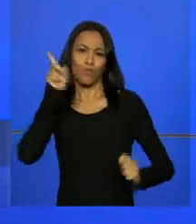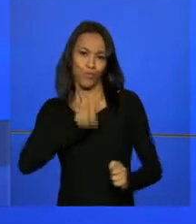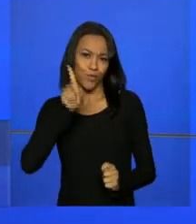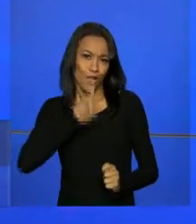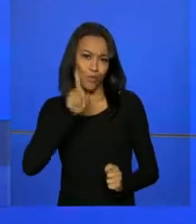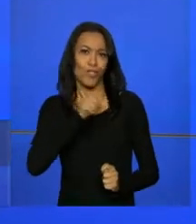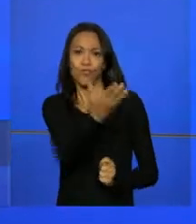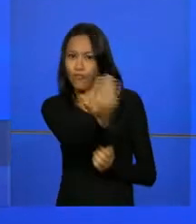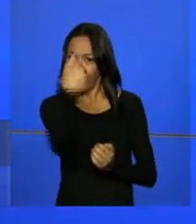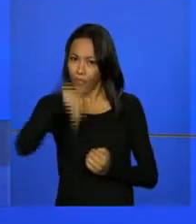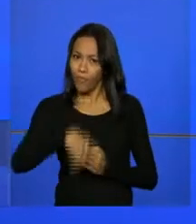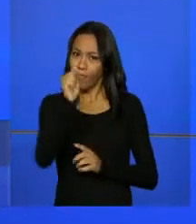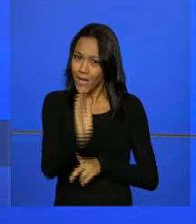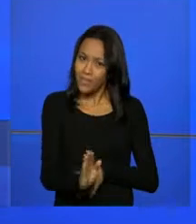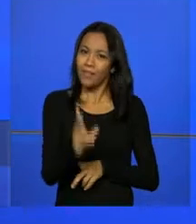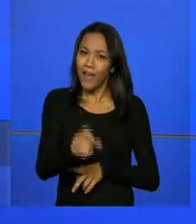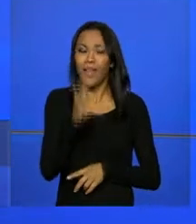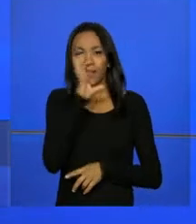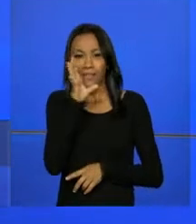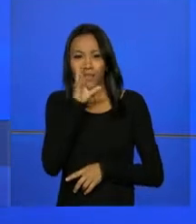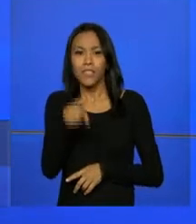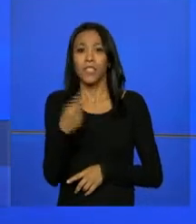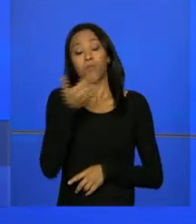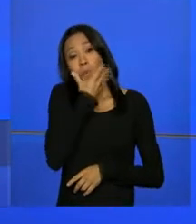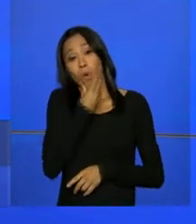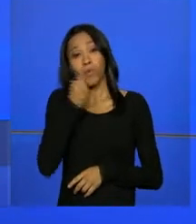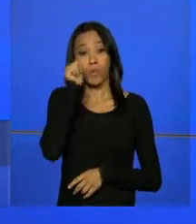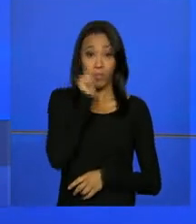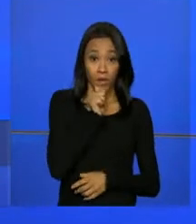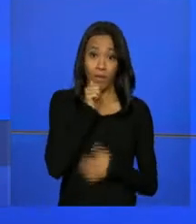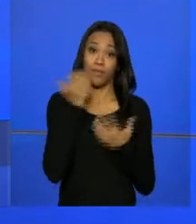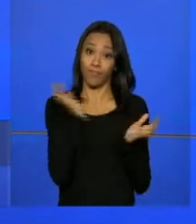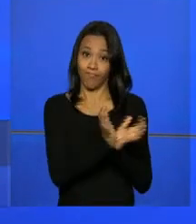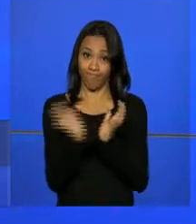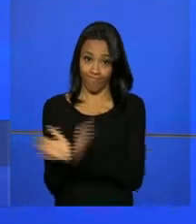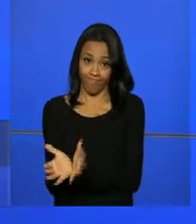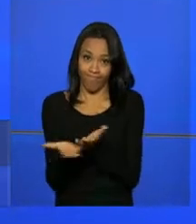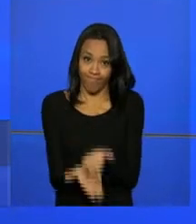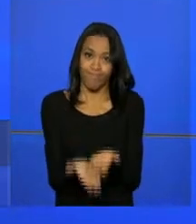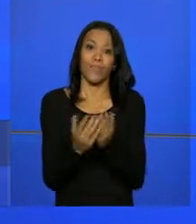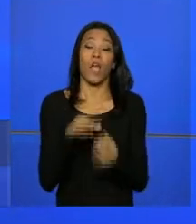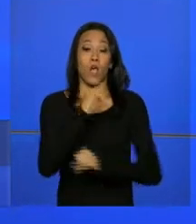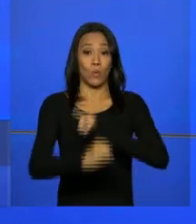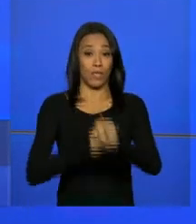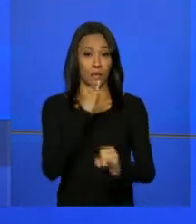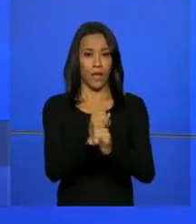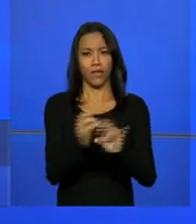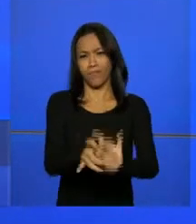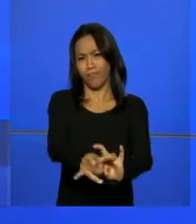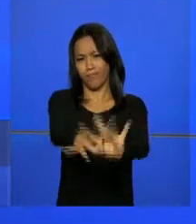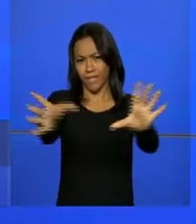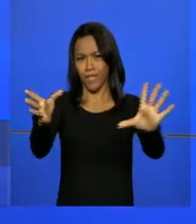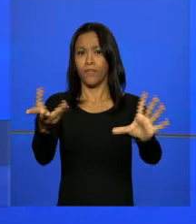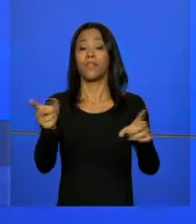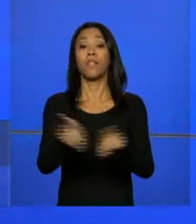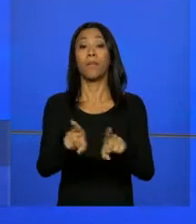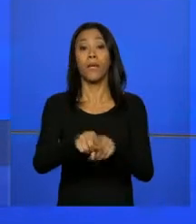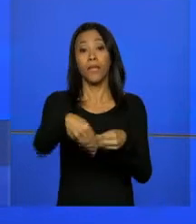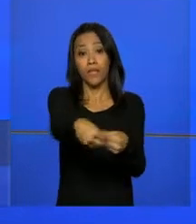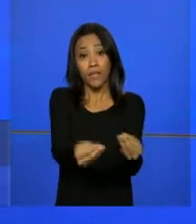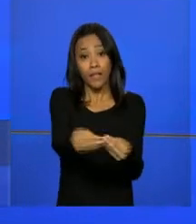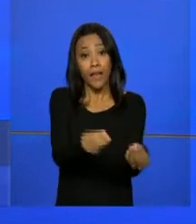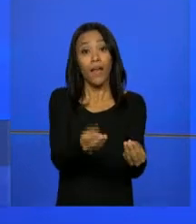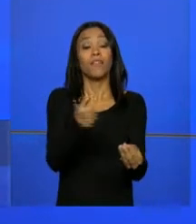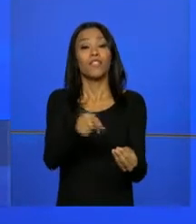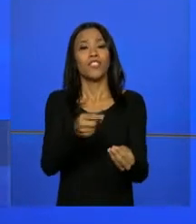Unidos vão estar disponíveis tanto para a modalidade masculina como para feminina o site vai colocar à disposição ainda ingressos